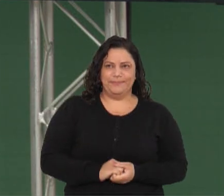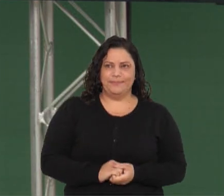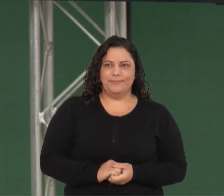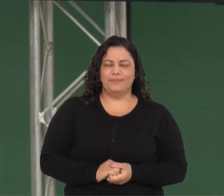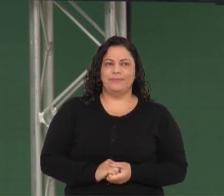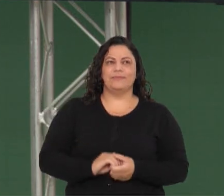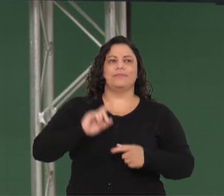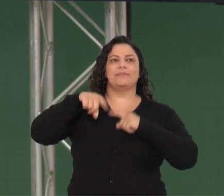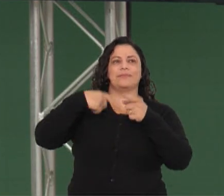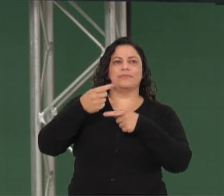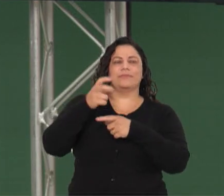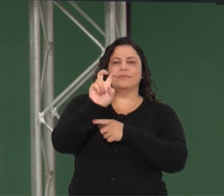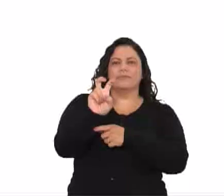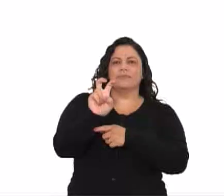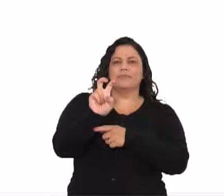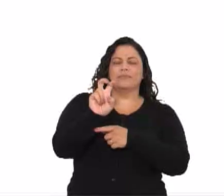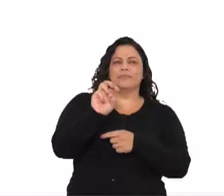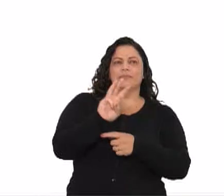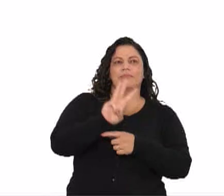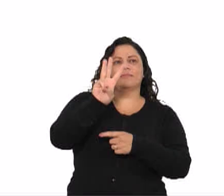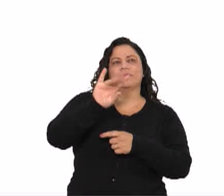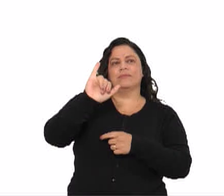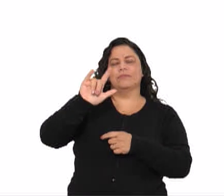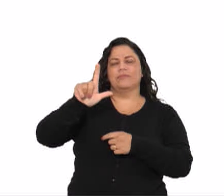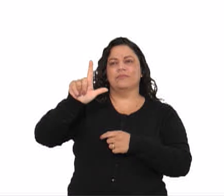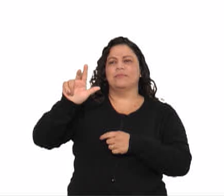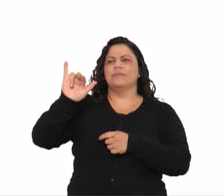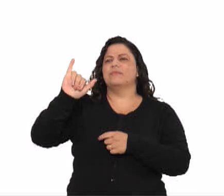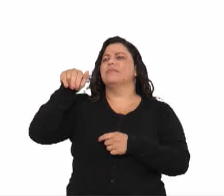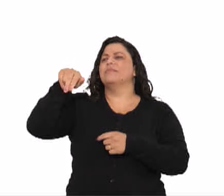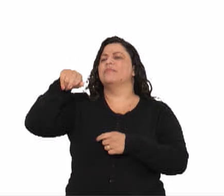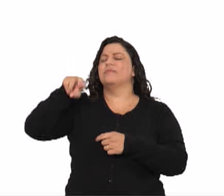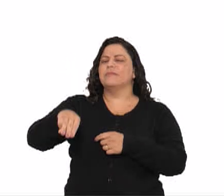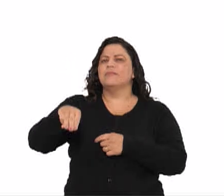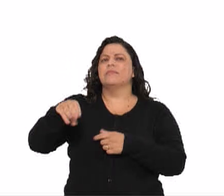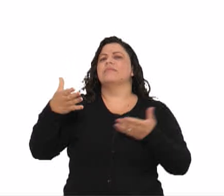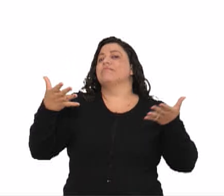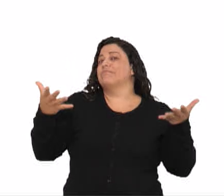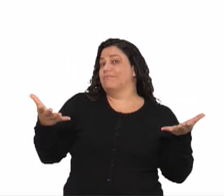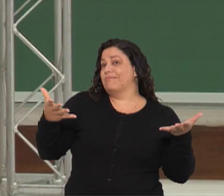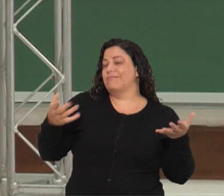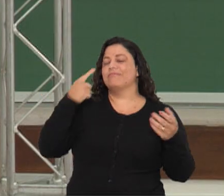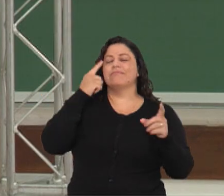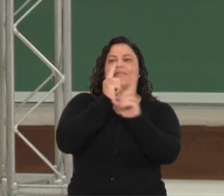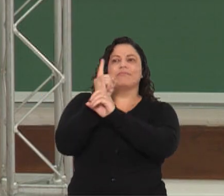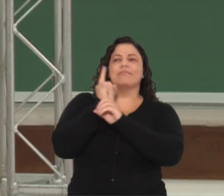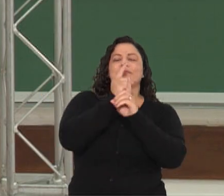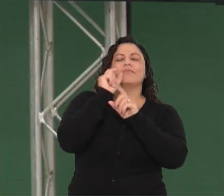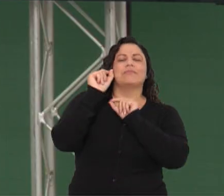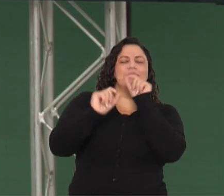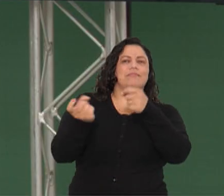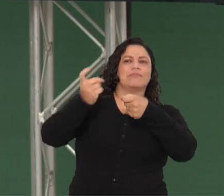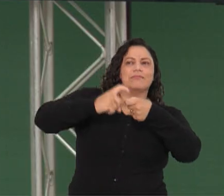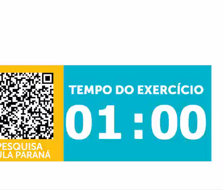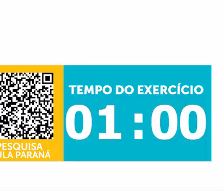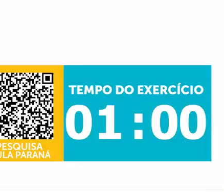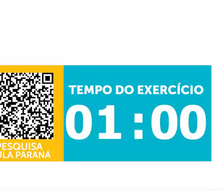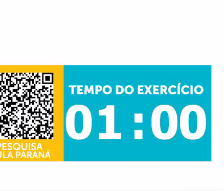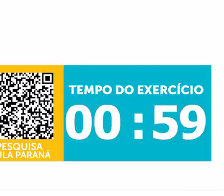A próxima, number 5, diz William is my grandfather. He is sleeping. Então, encontra aí que a gente já vem para